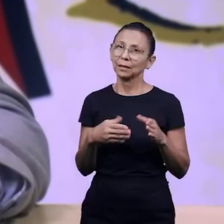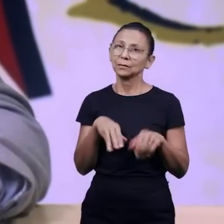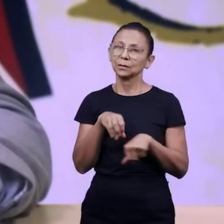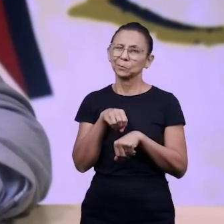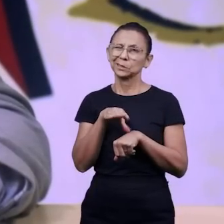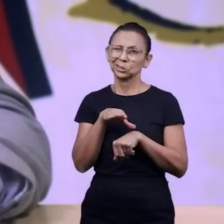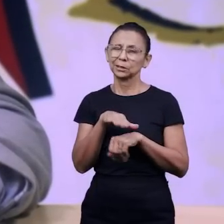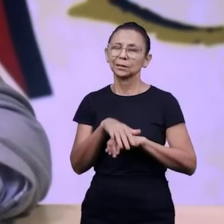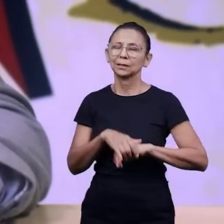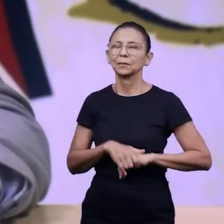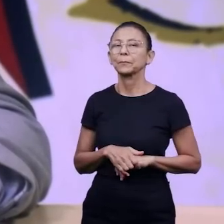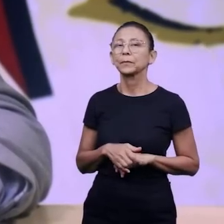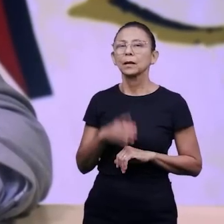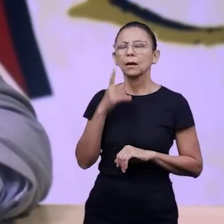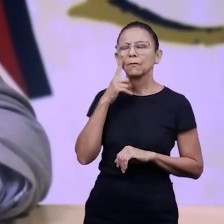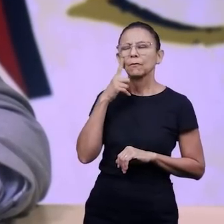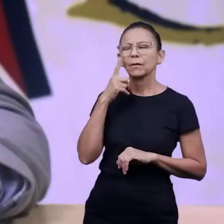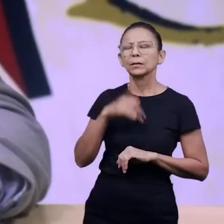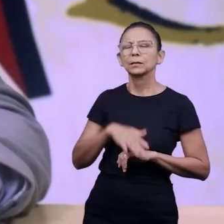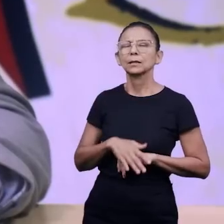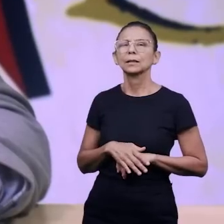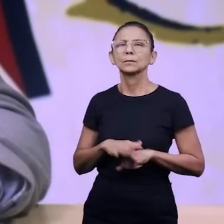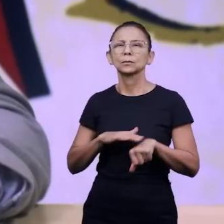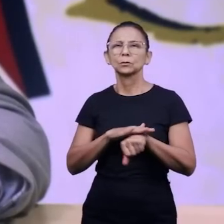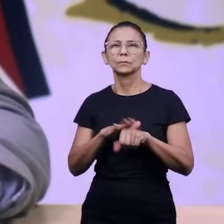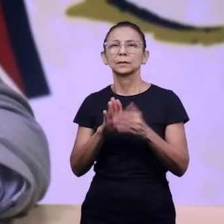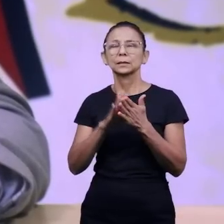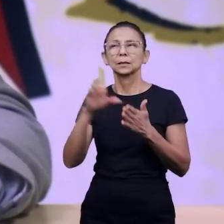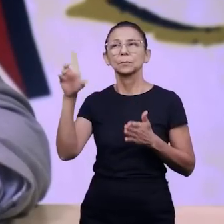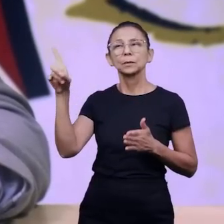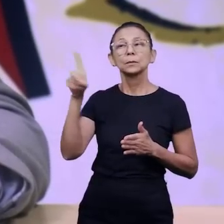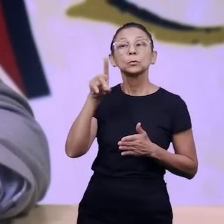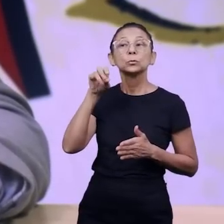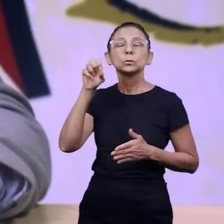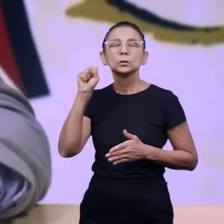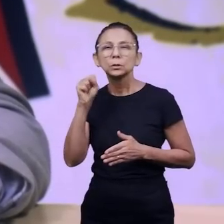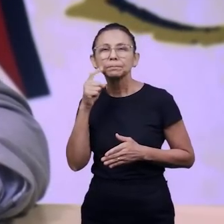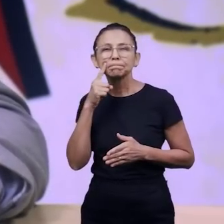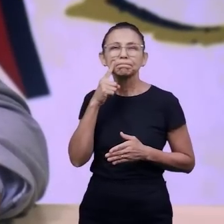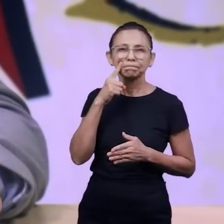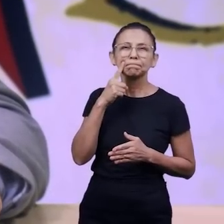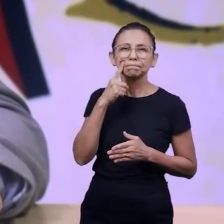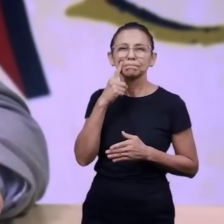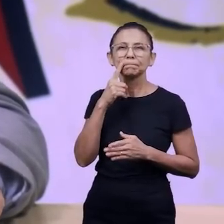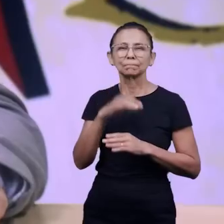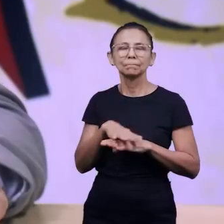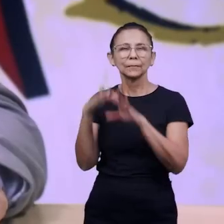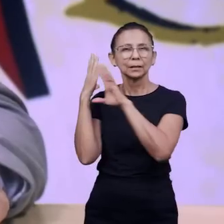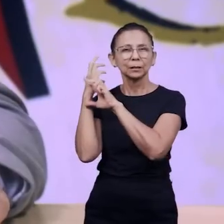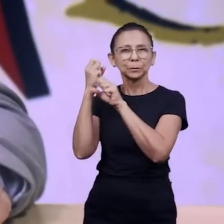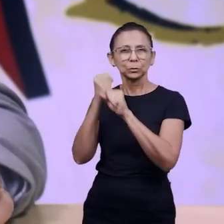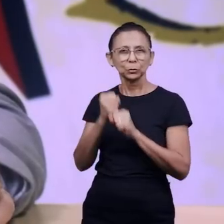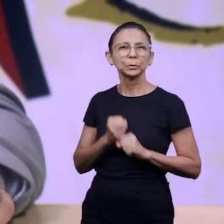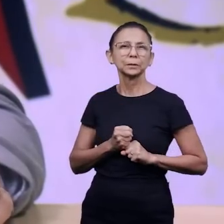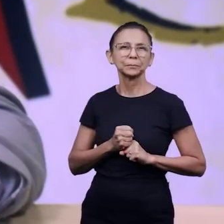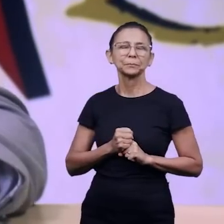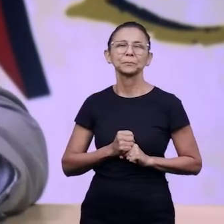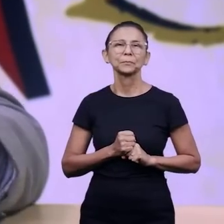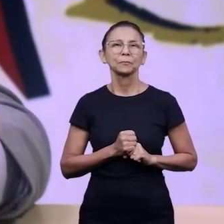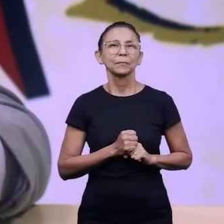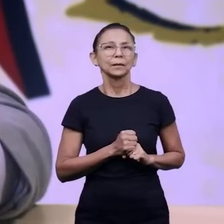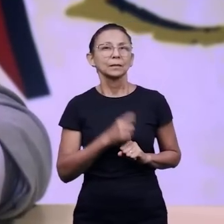da Queda Espiritual. Aliás, este é o segundo episódio dessa sequência. Se você, porventura, não assistiu ao episódio da semana